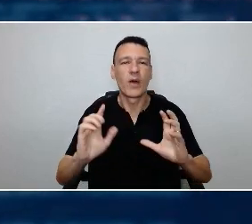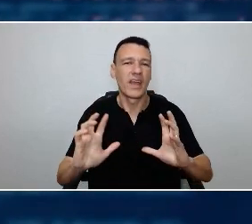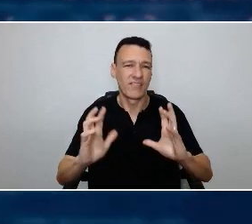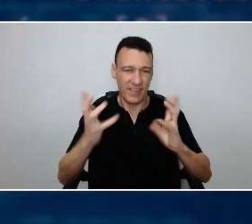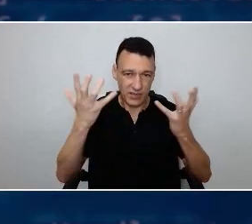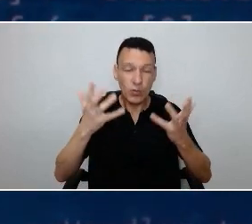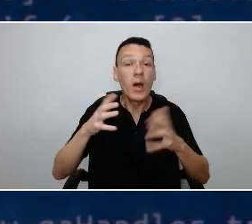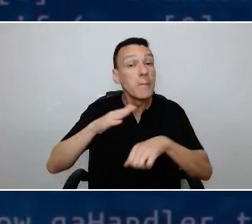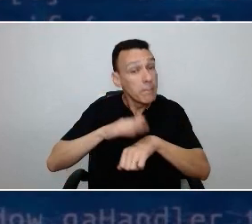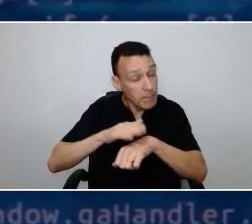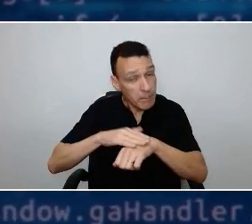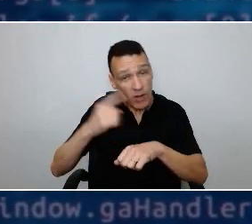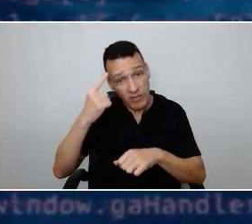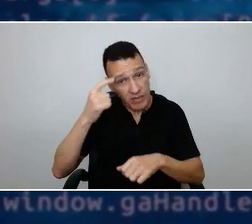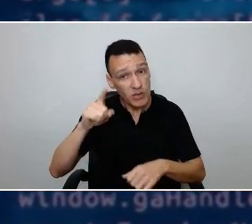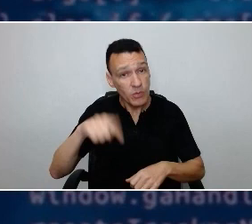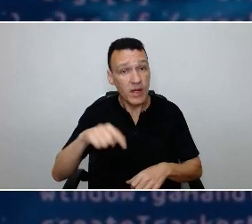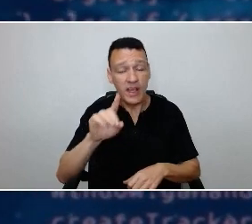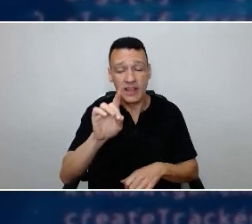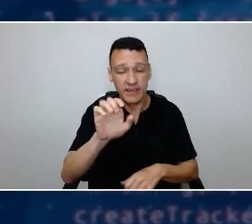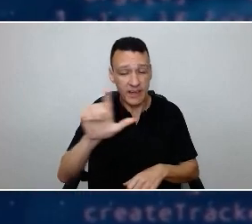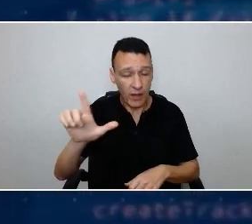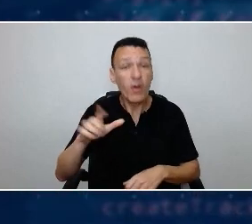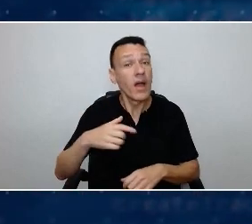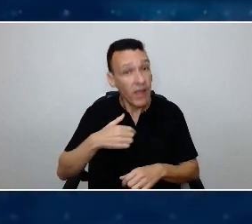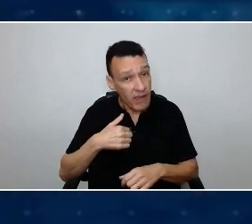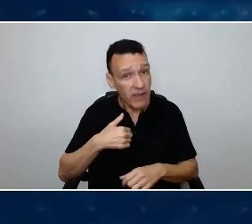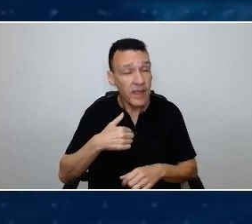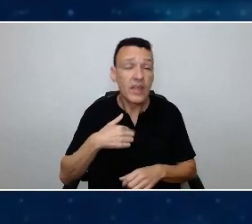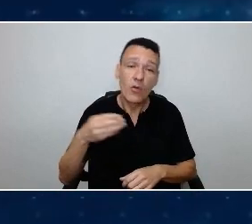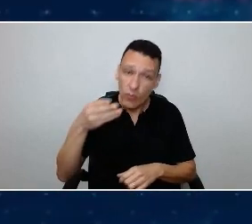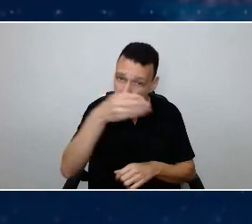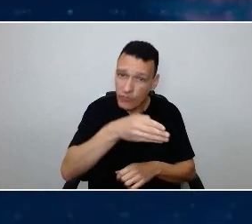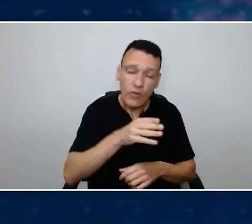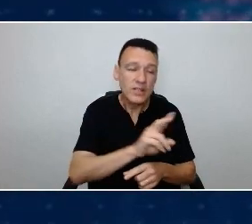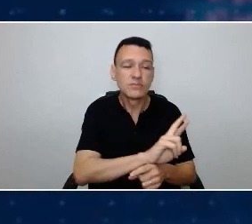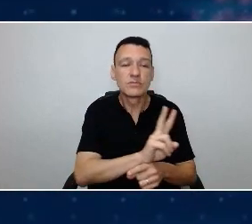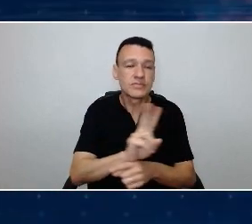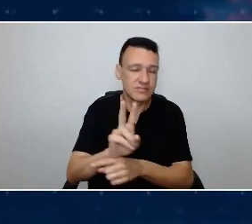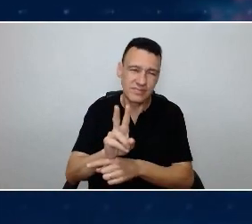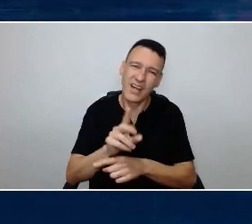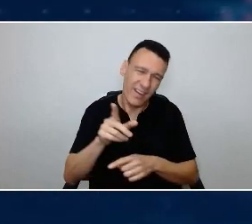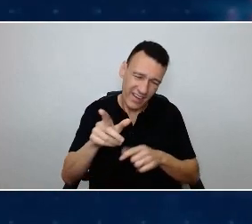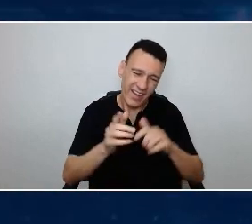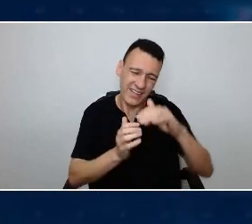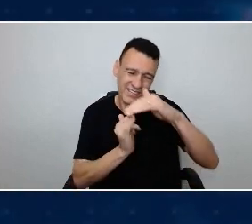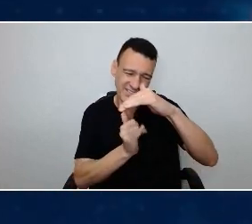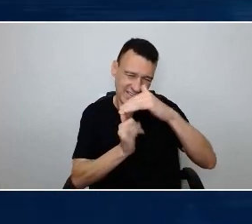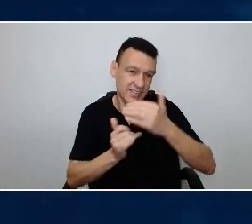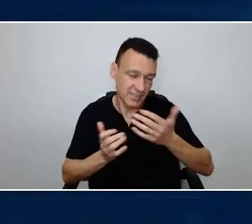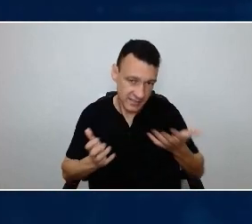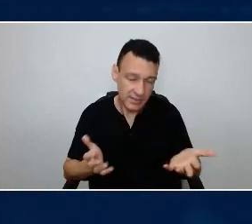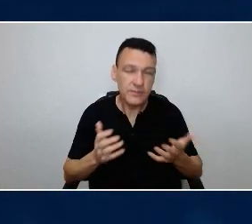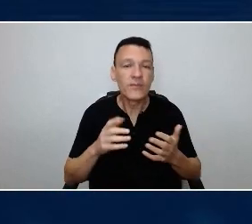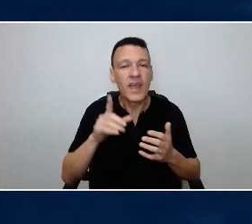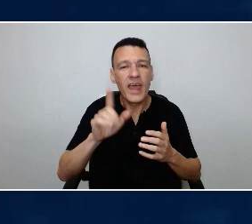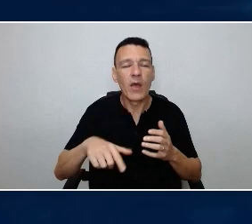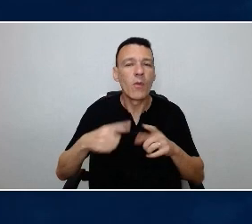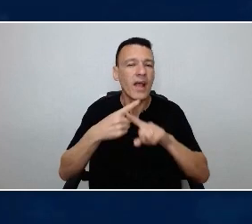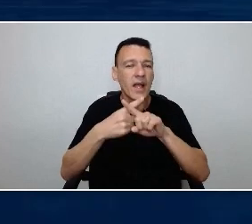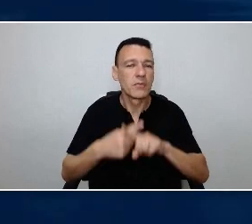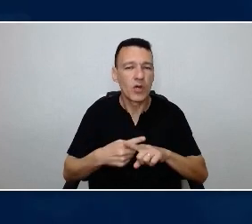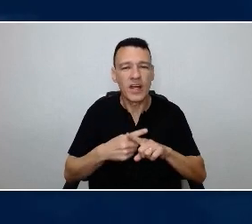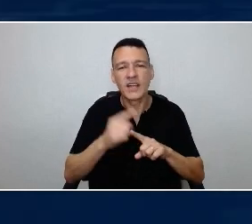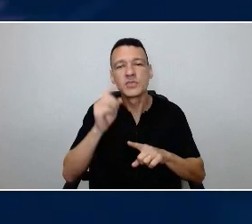e eu fui ser mentora em um evento esse evento que é startup que é um campeonato nacional onde eh